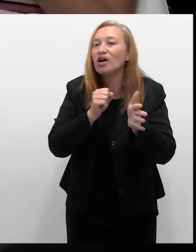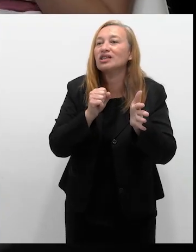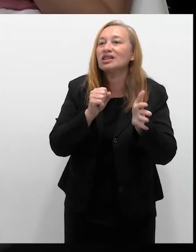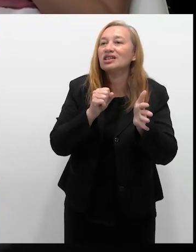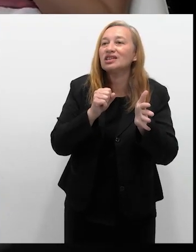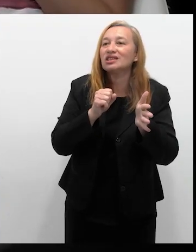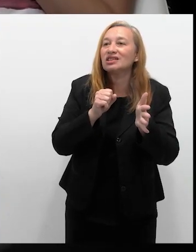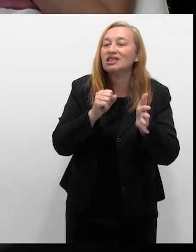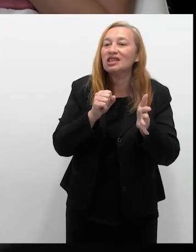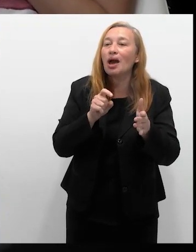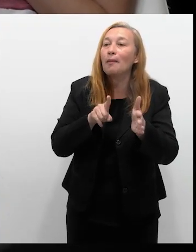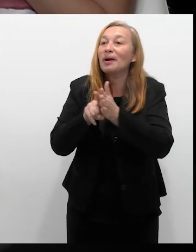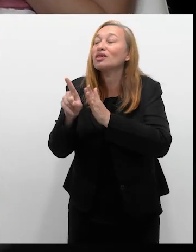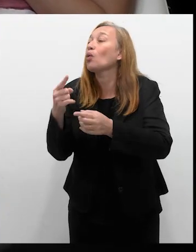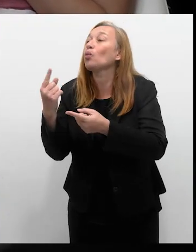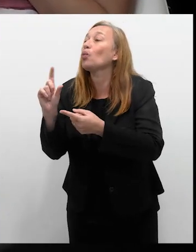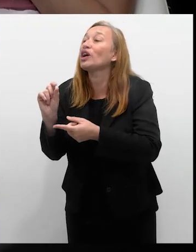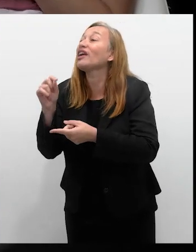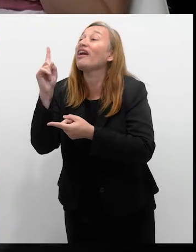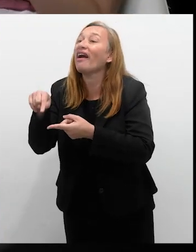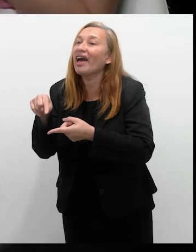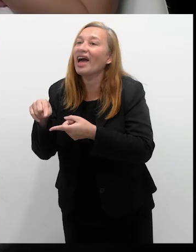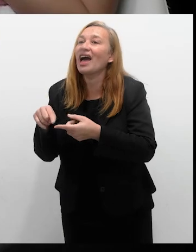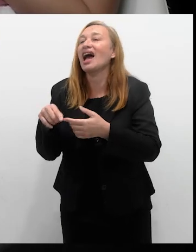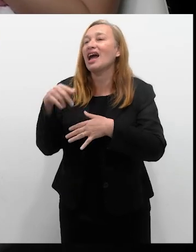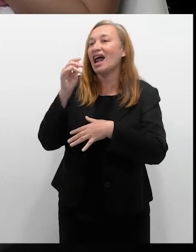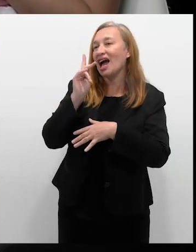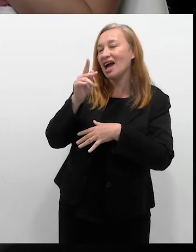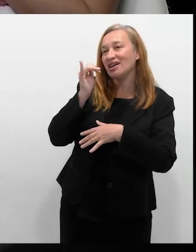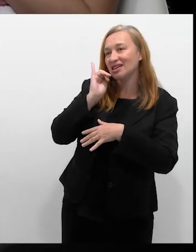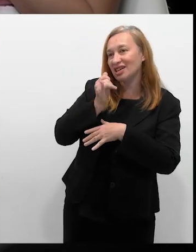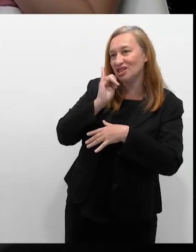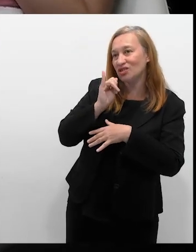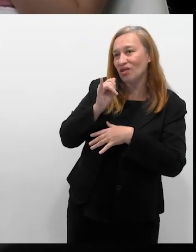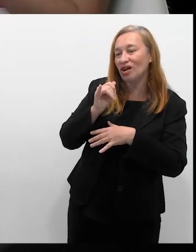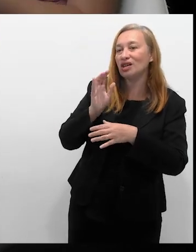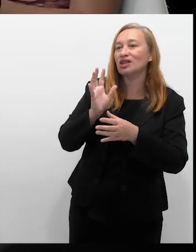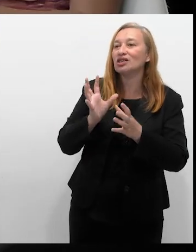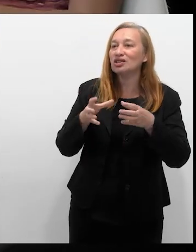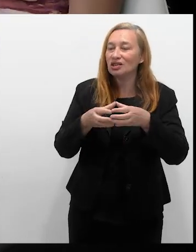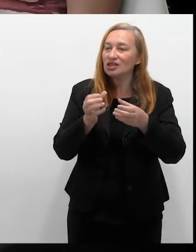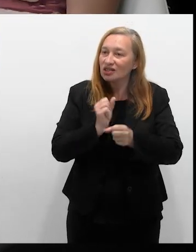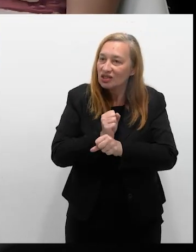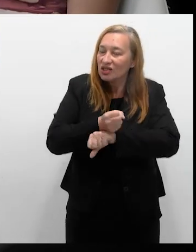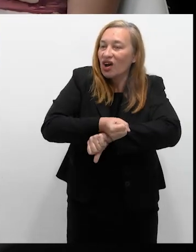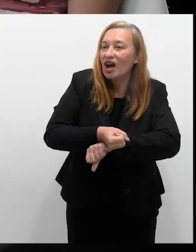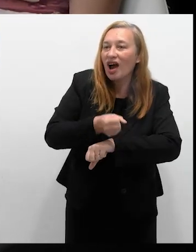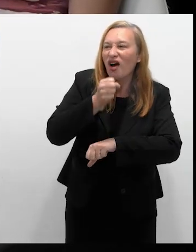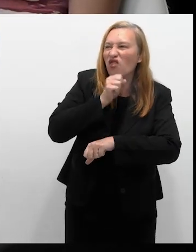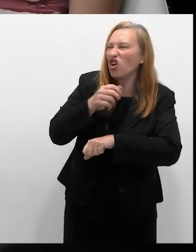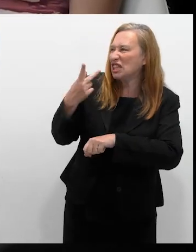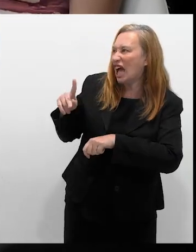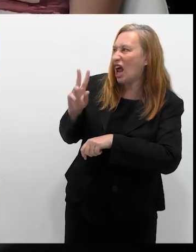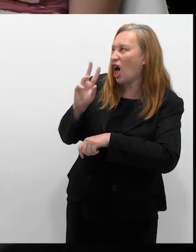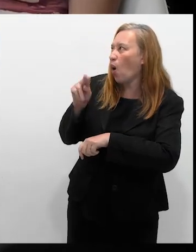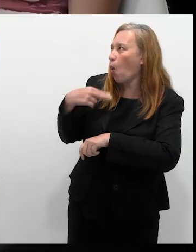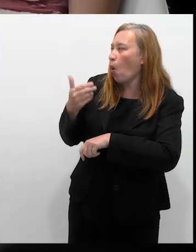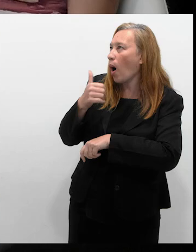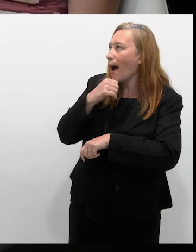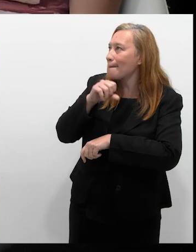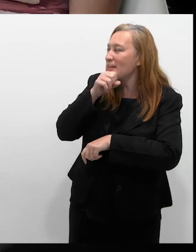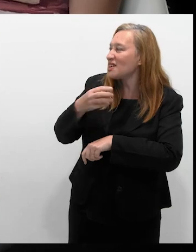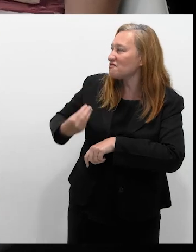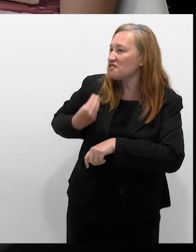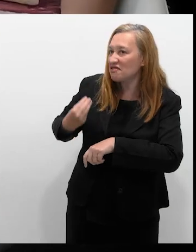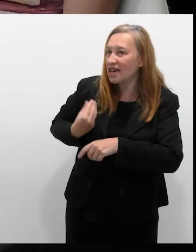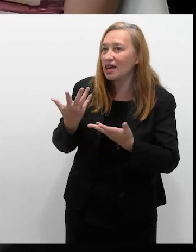na garagem do depósito dessa casa da Bisa que eles vão perguntar o que é. E aí ela conta a história do quilombo, que a avó dela,